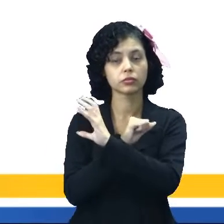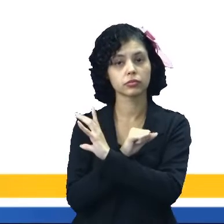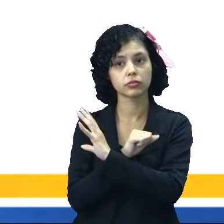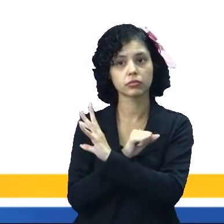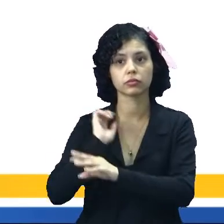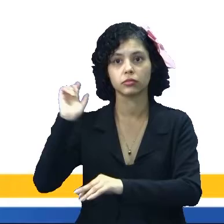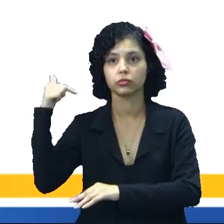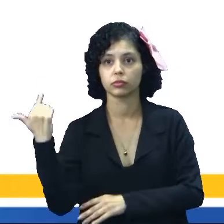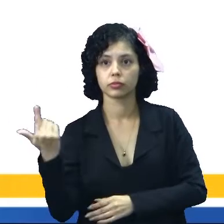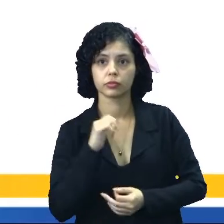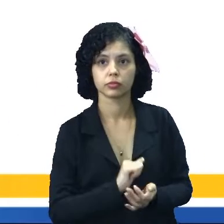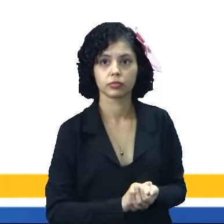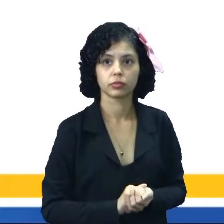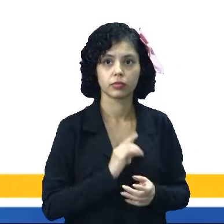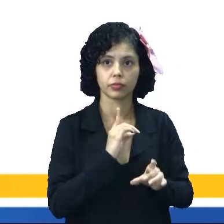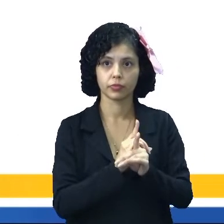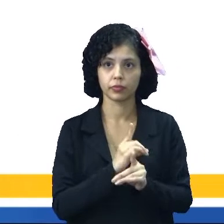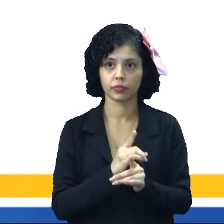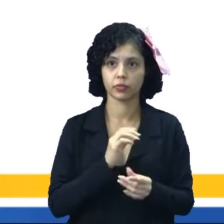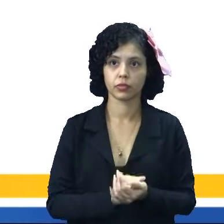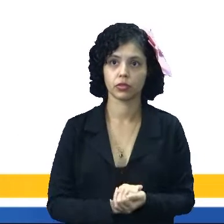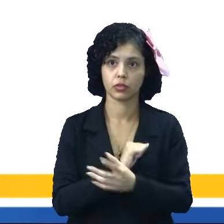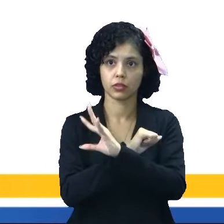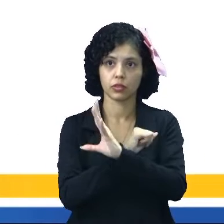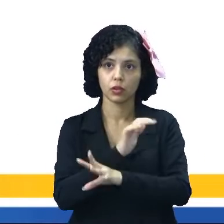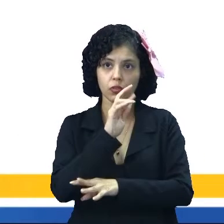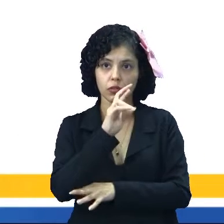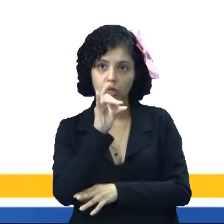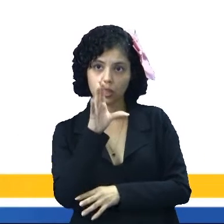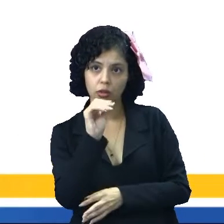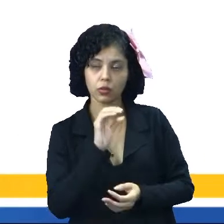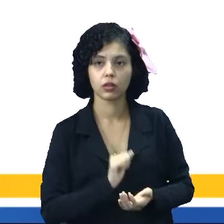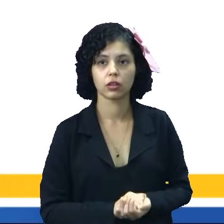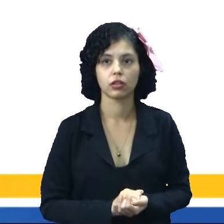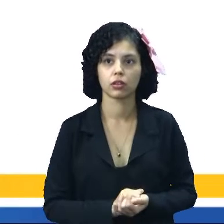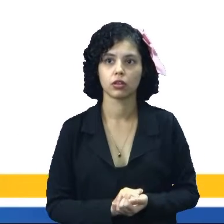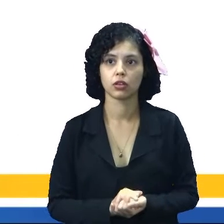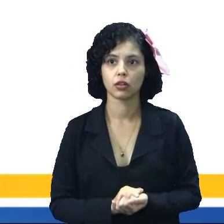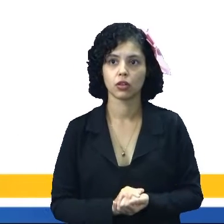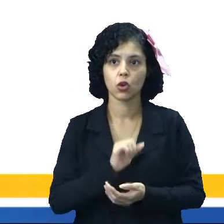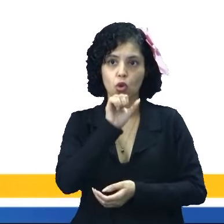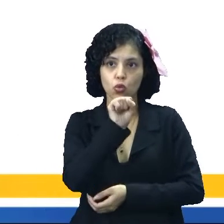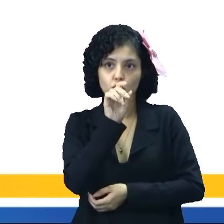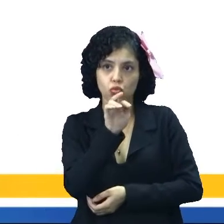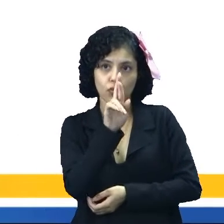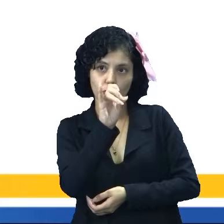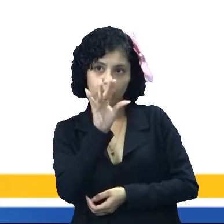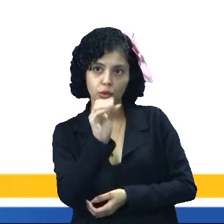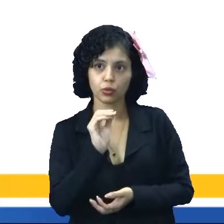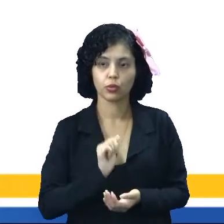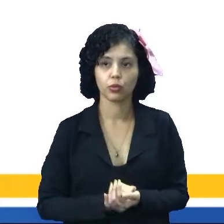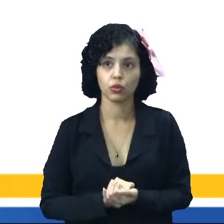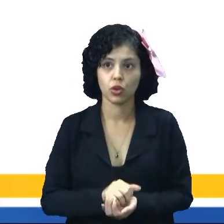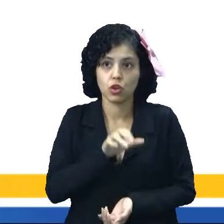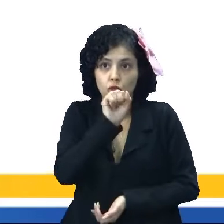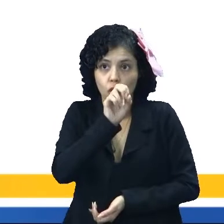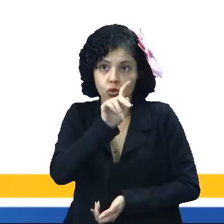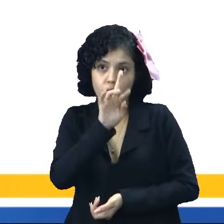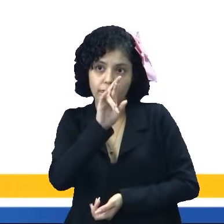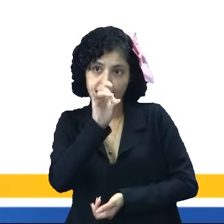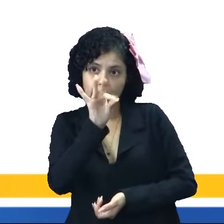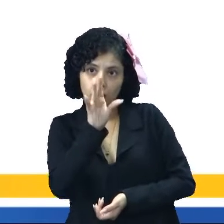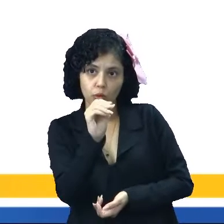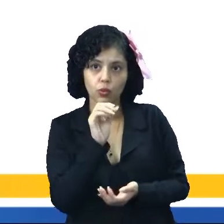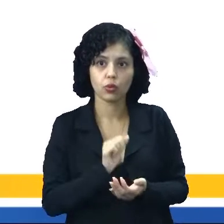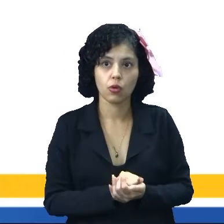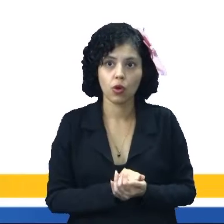E aí, outros ácidos que nós vamos encontrar também é o ácido fluorídrico, o ácido sulfúrico, o ácido sulfídrico,